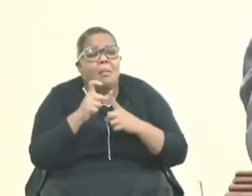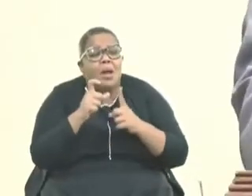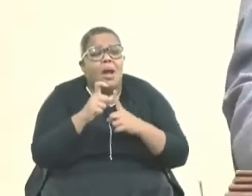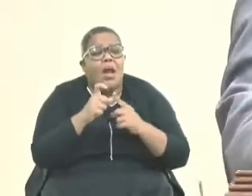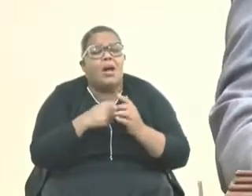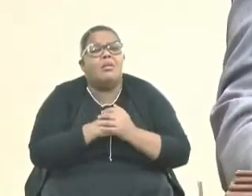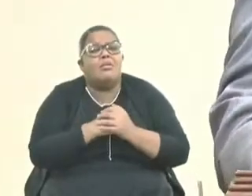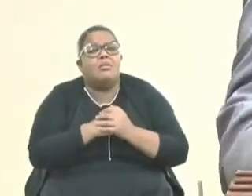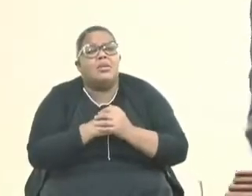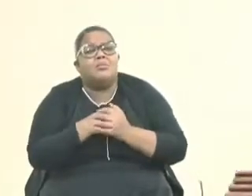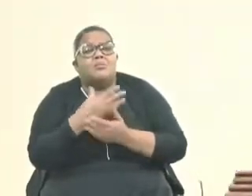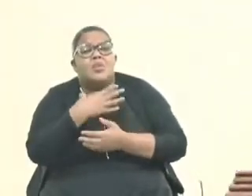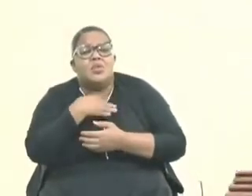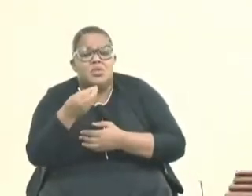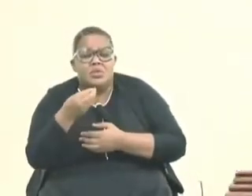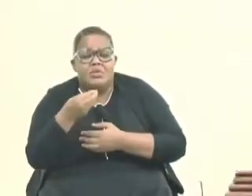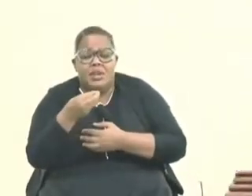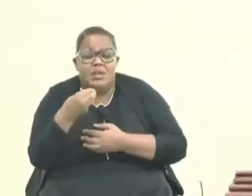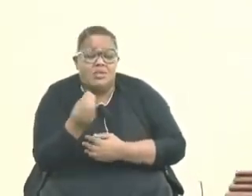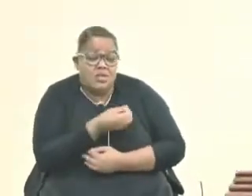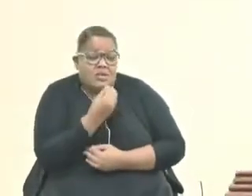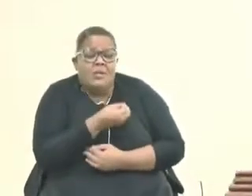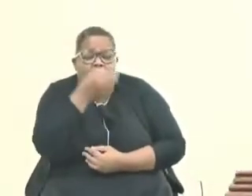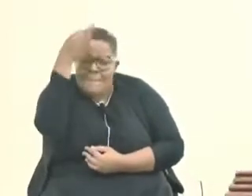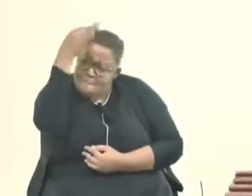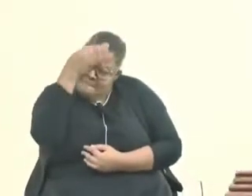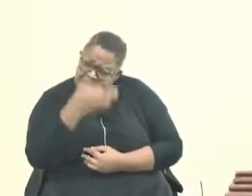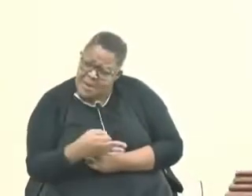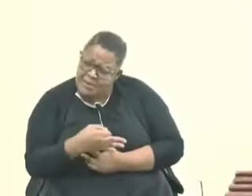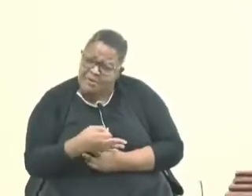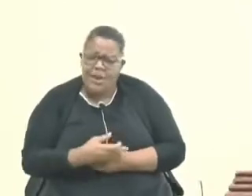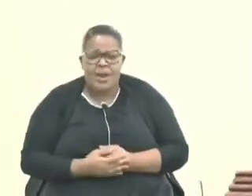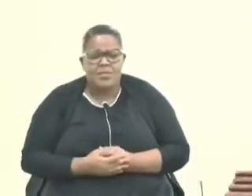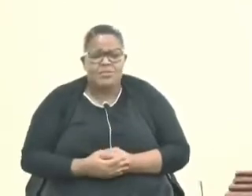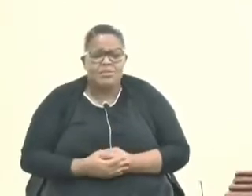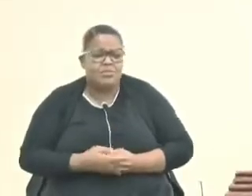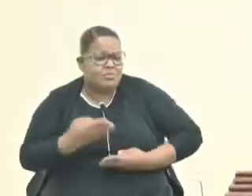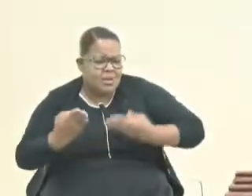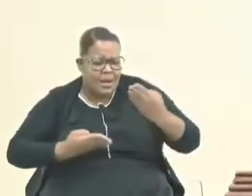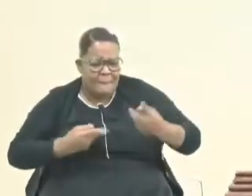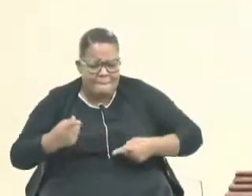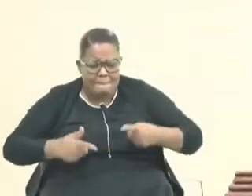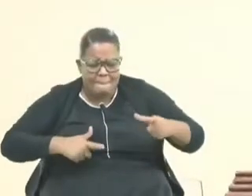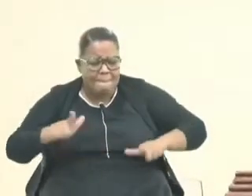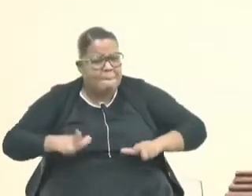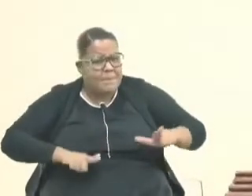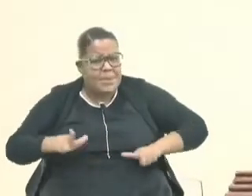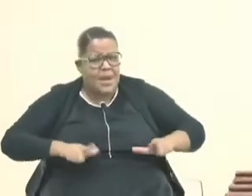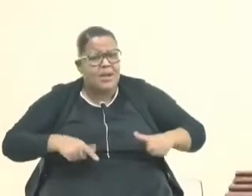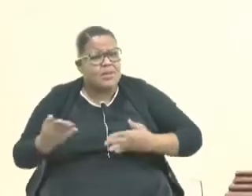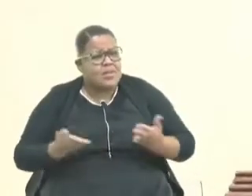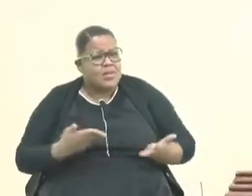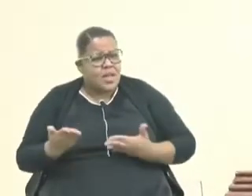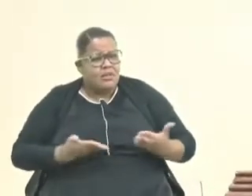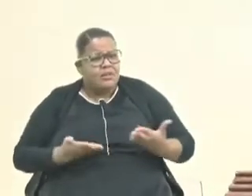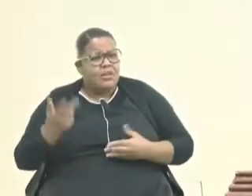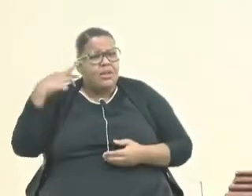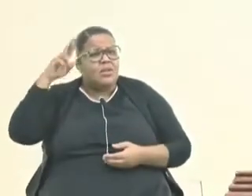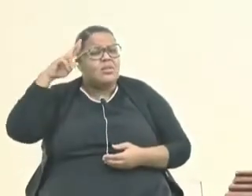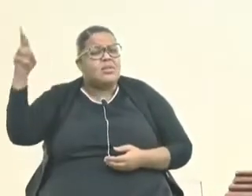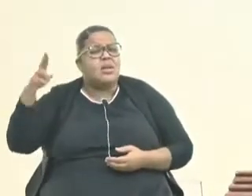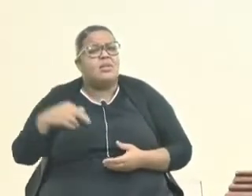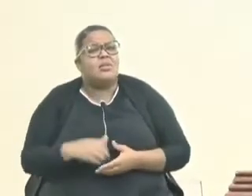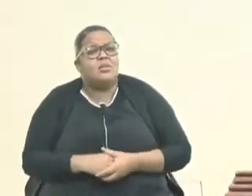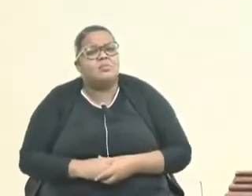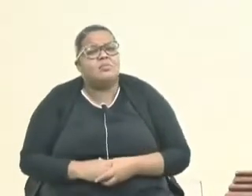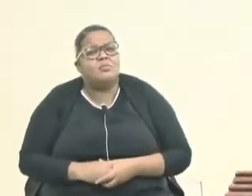e os filhos ele cumpre um religiosamente o trabalho sacerdotal eo Pior eles